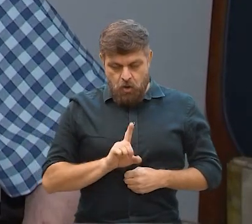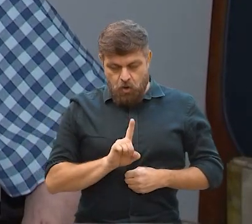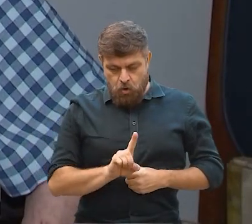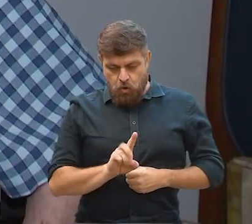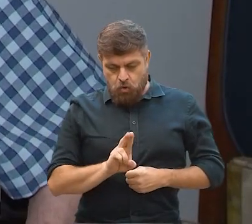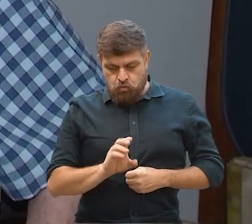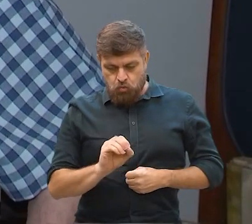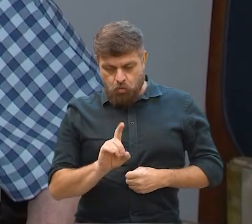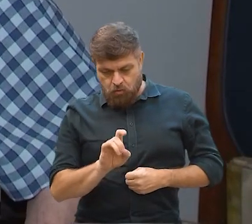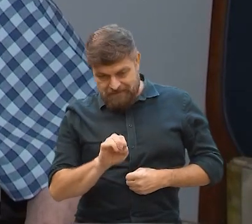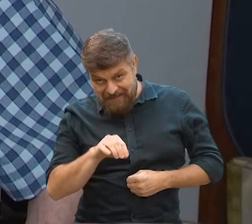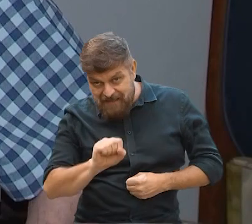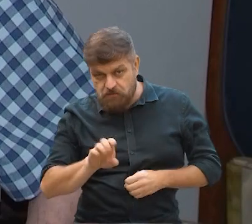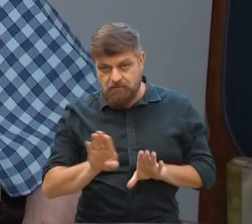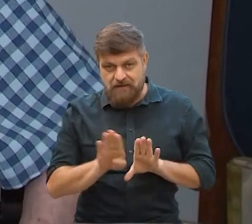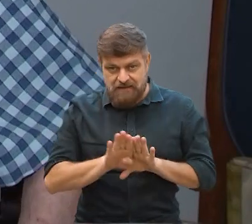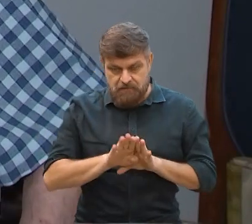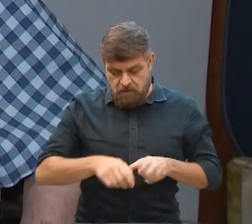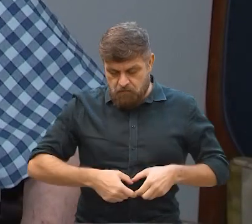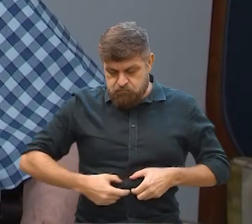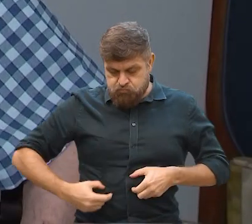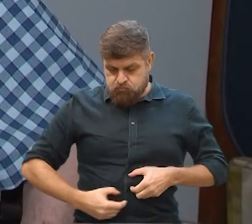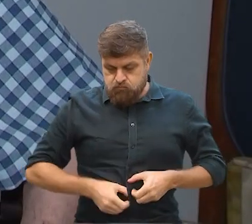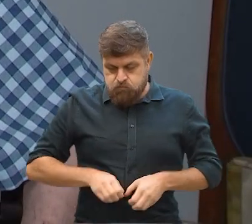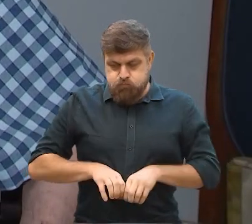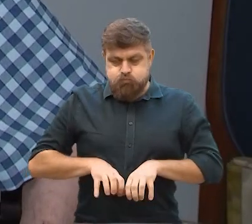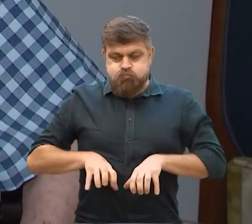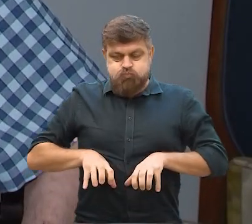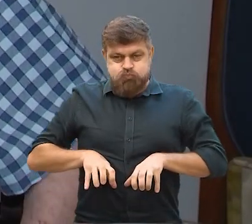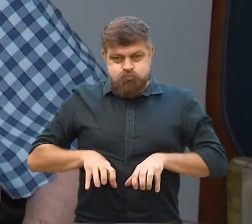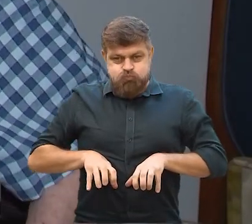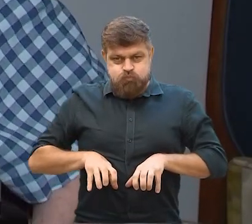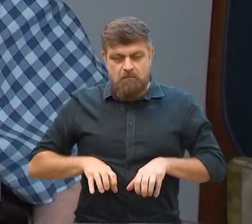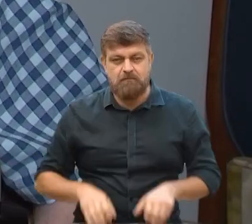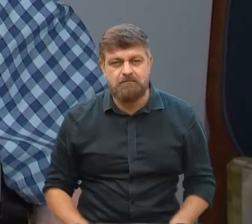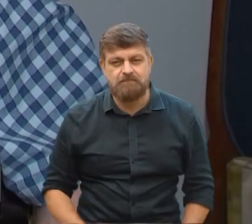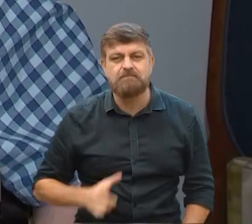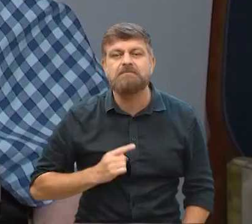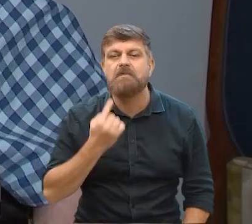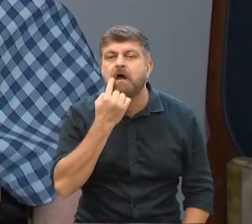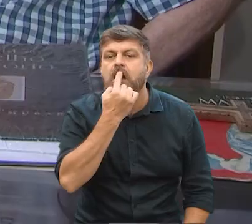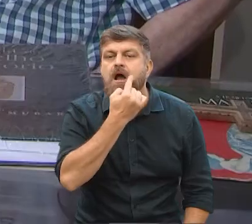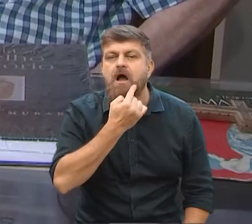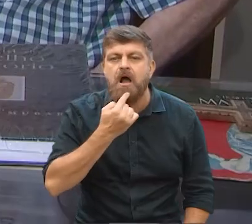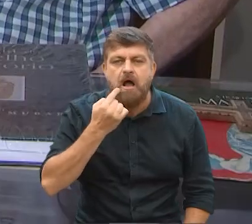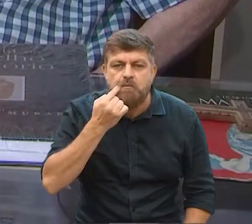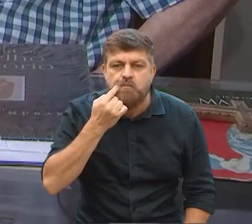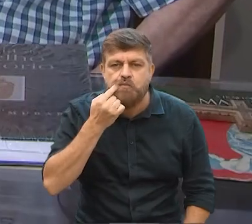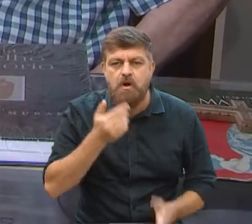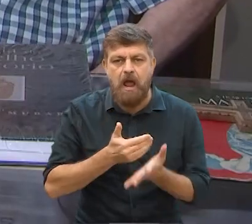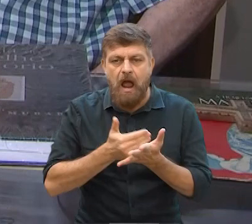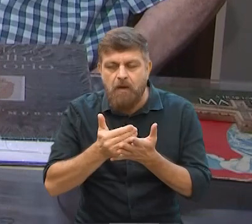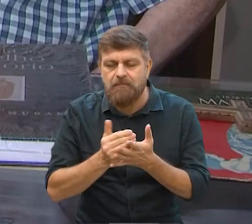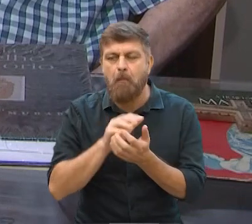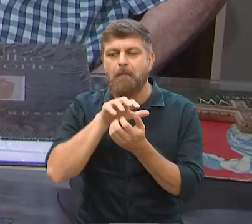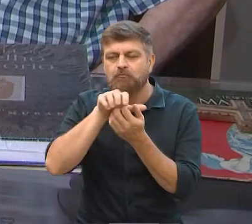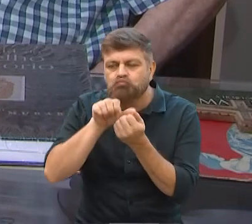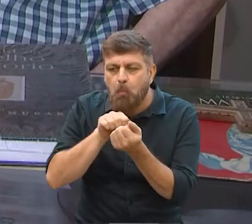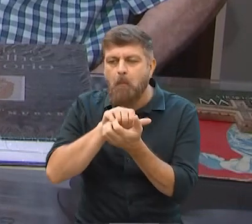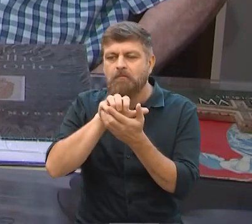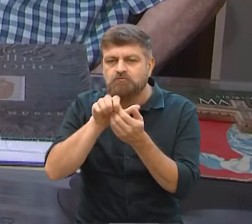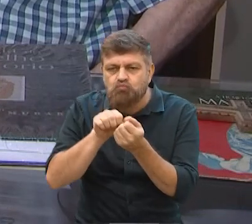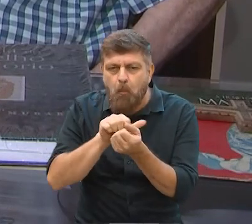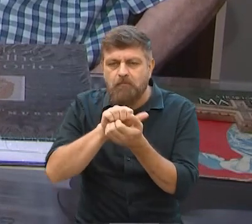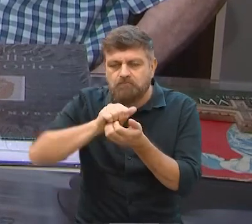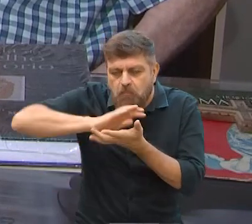duas partes, uma jejunum e depois o intestino grosso, reto e ânus. Então, na boca começa, como eu disse, a digestão.